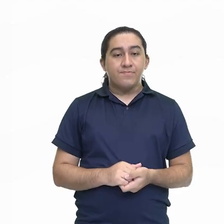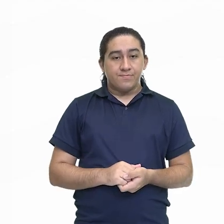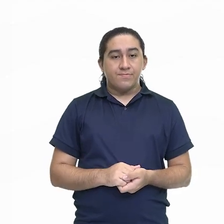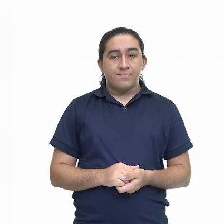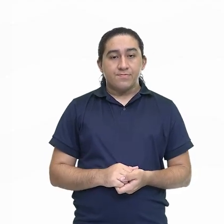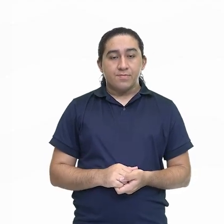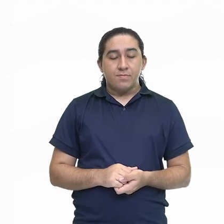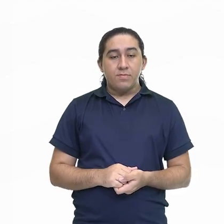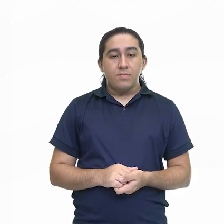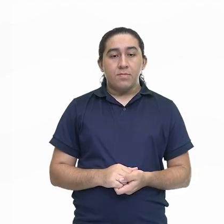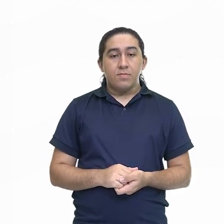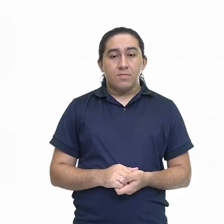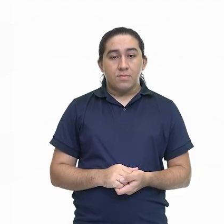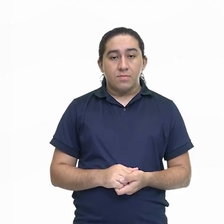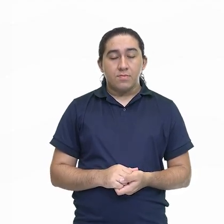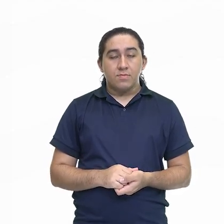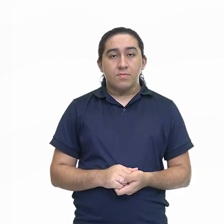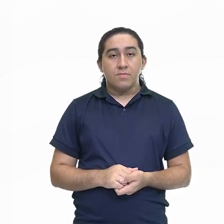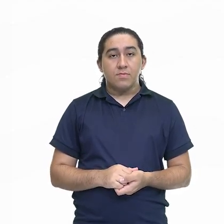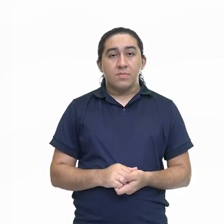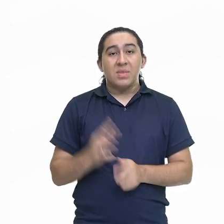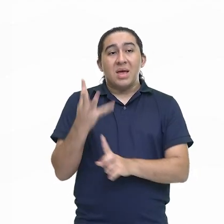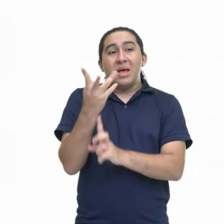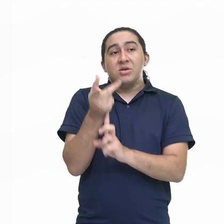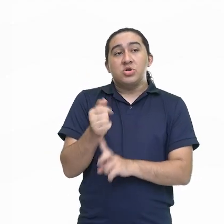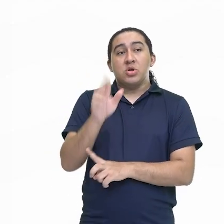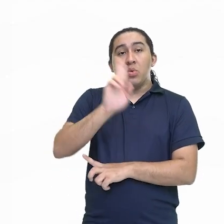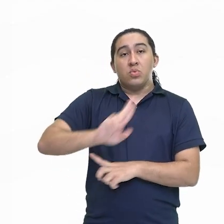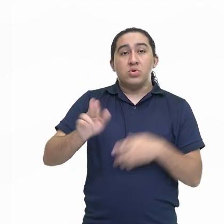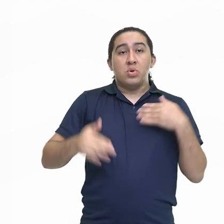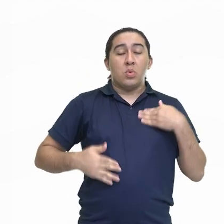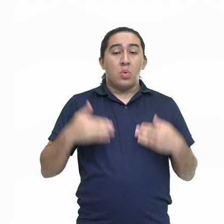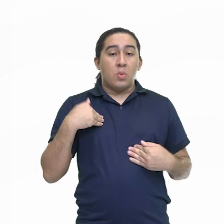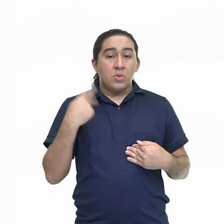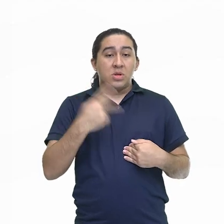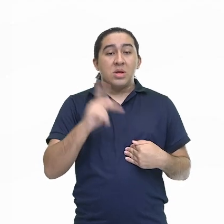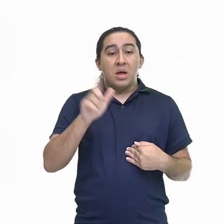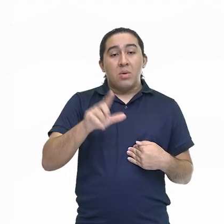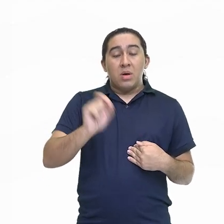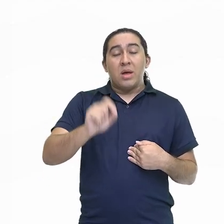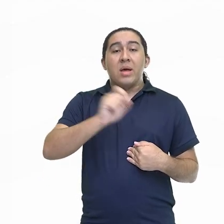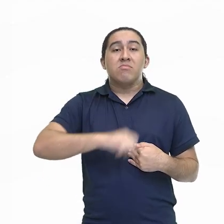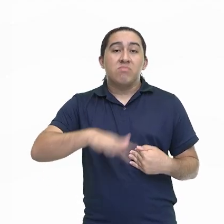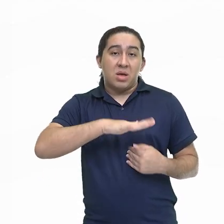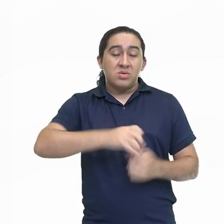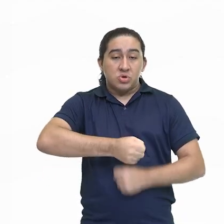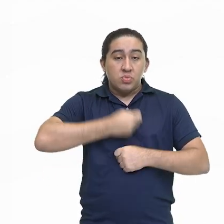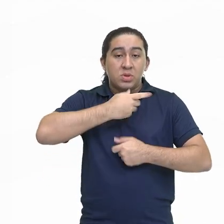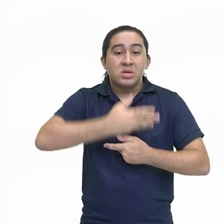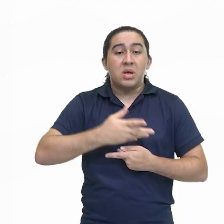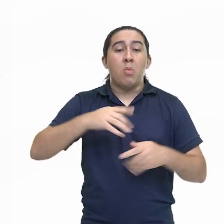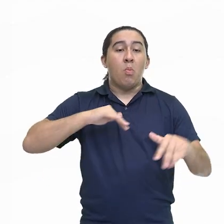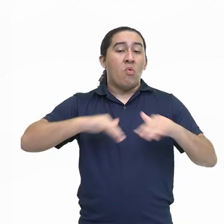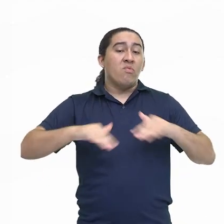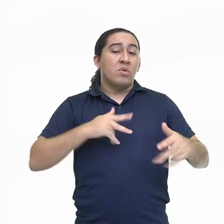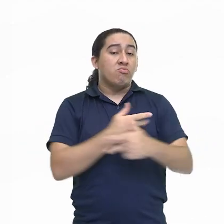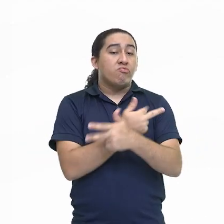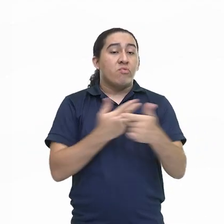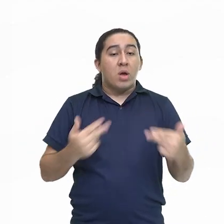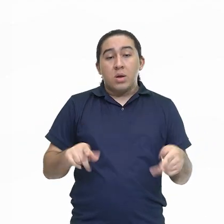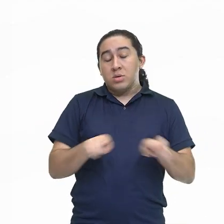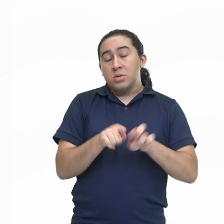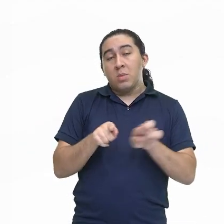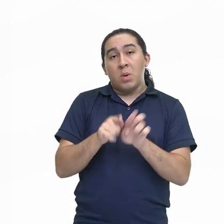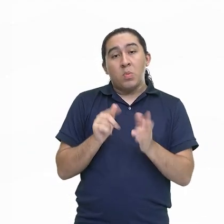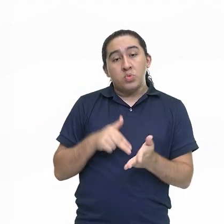artistas utilizam seus corpos como meio de expressão artística, com diferentes formas de movimento,